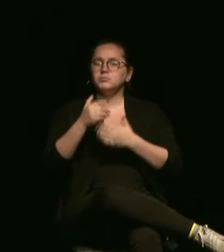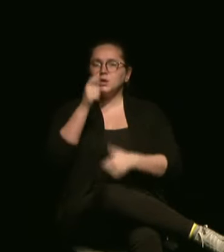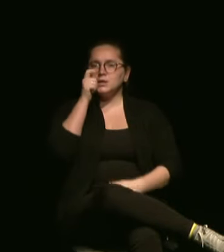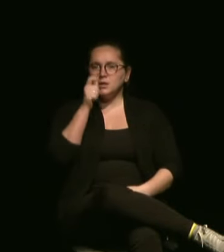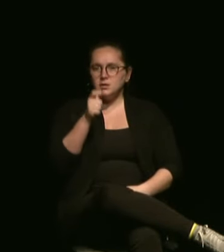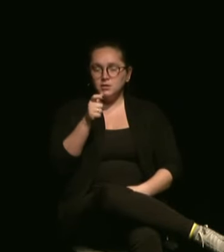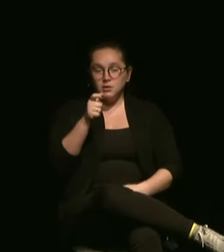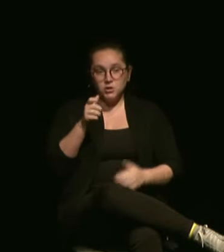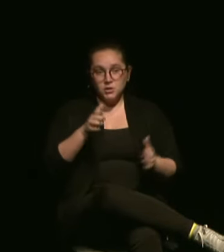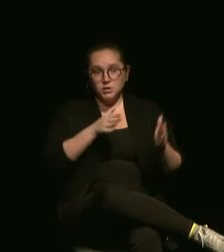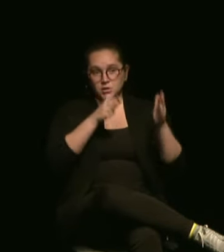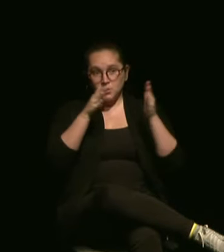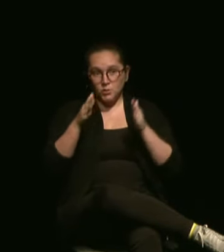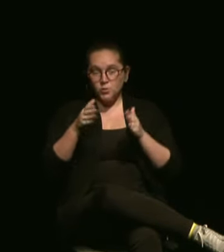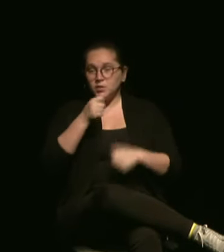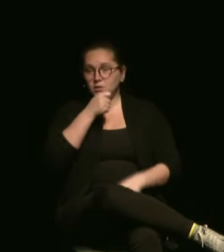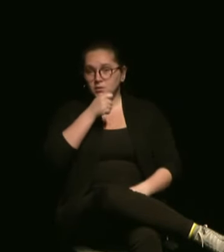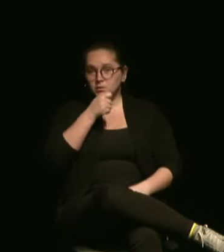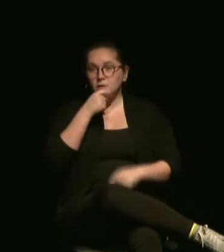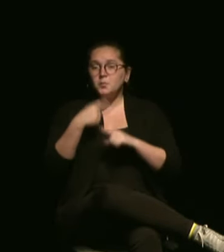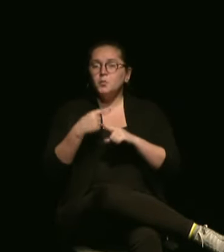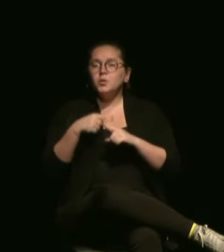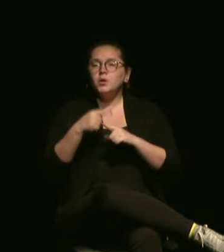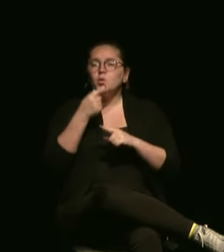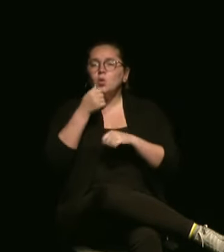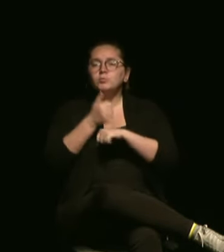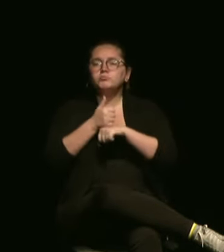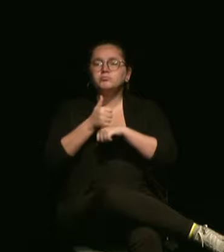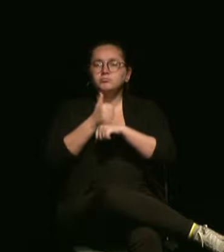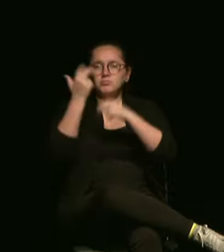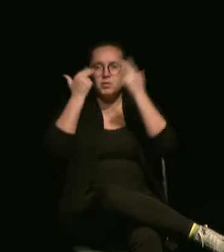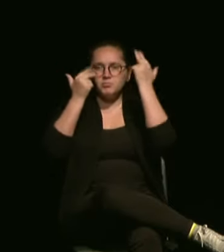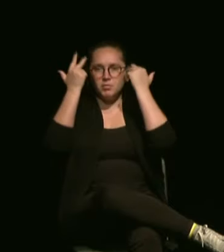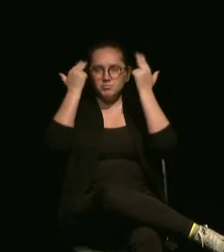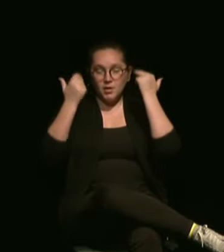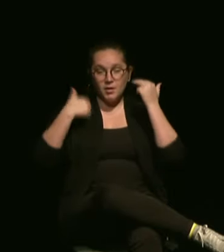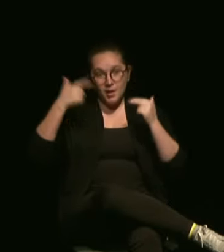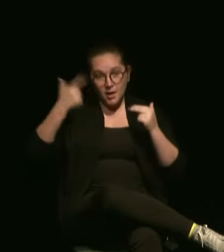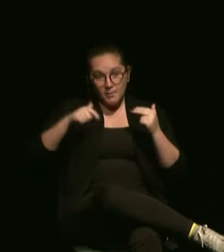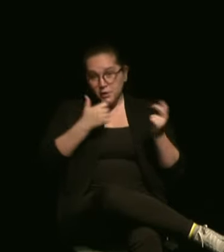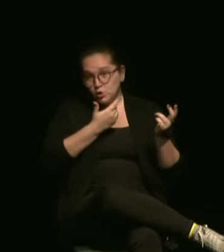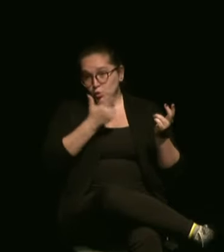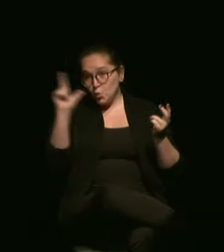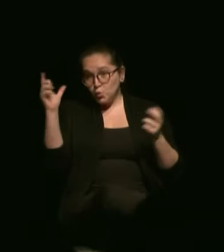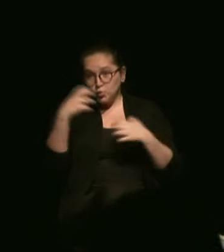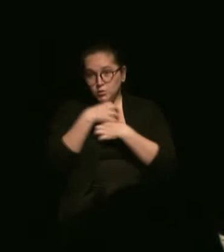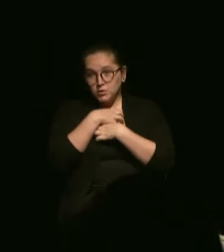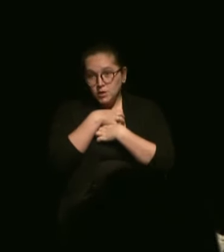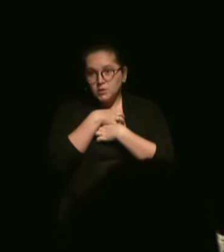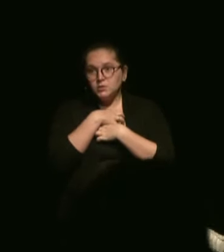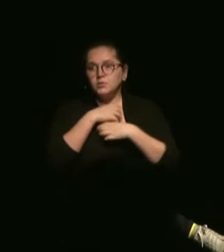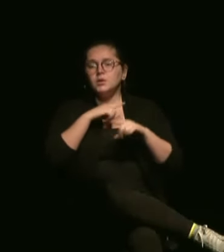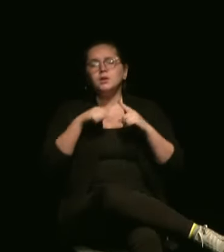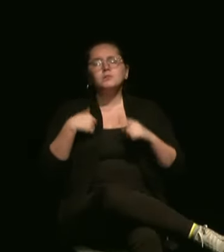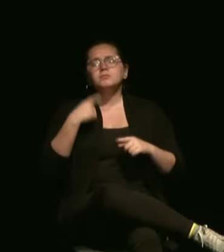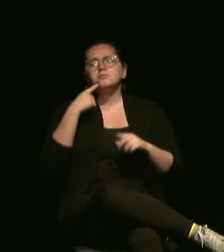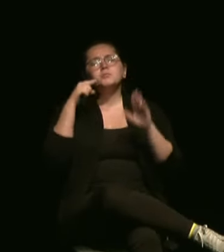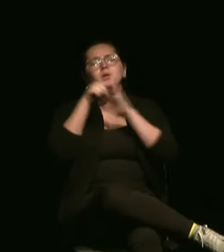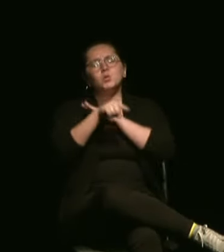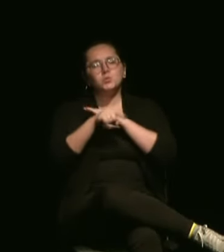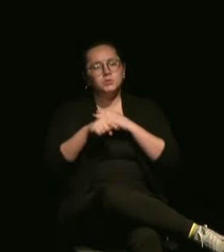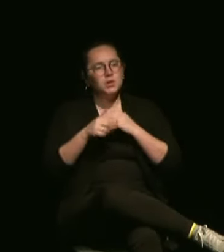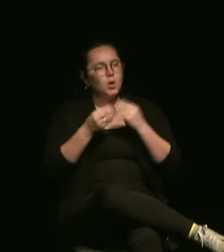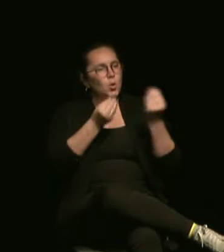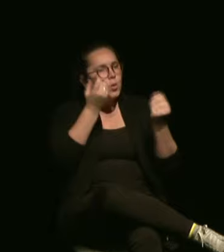parte da entrevista, quando o barbeiro repete a mesma coisa de outro modo, a partir do momento em que eu o ponho naquela situação e pergunto: como